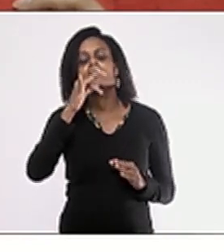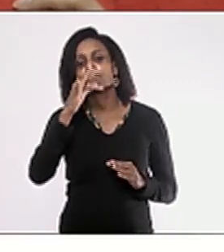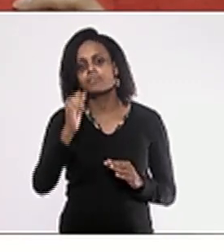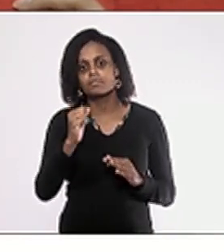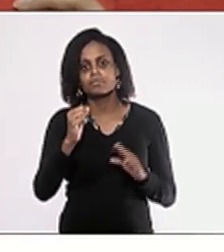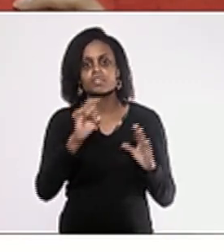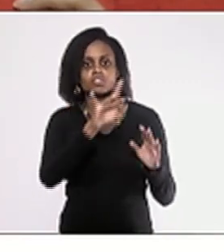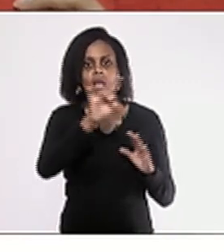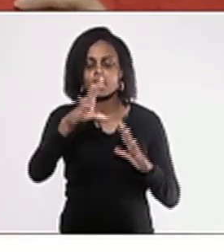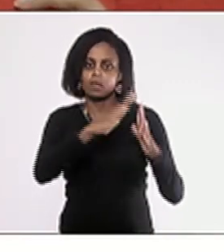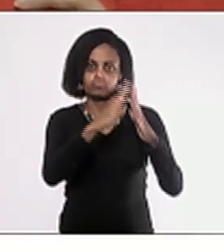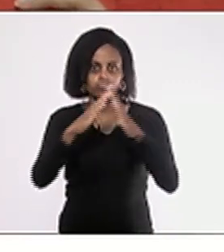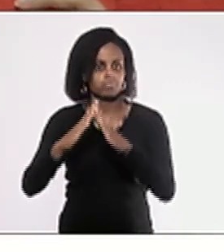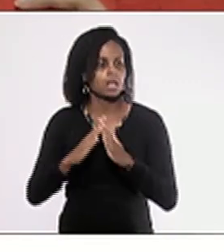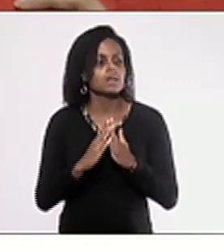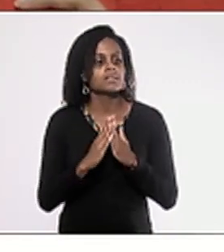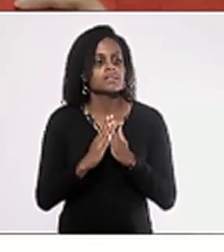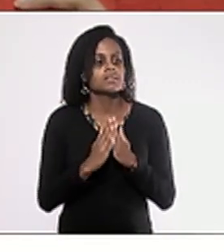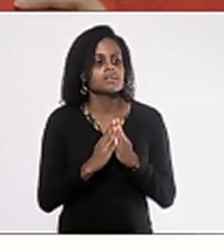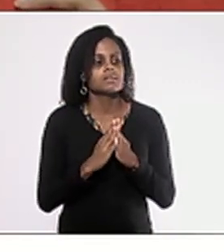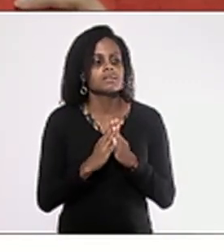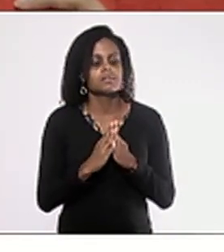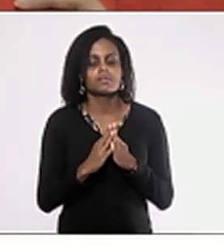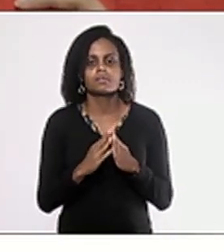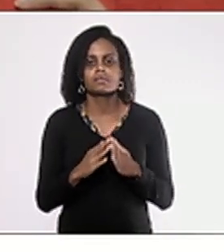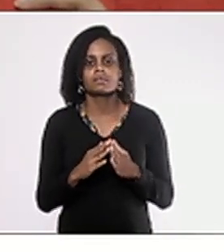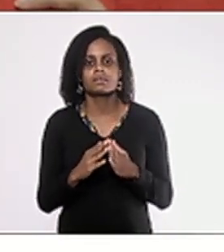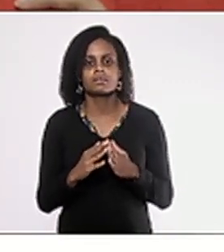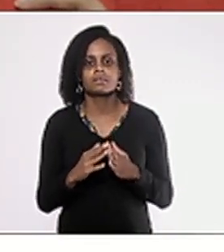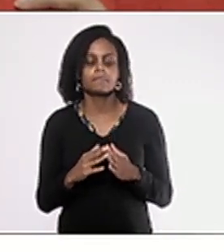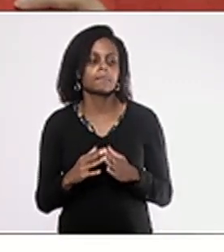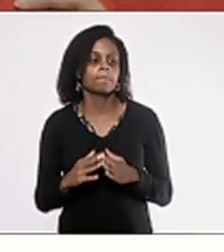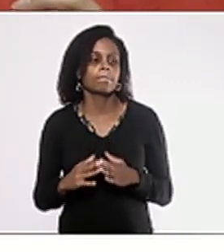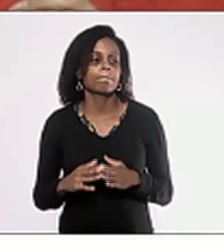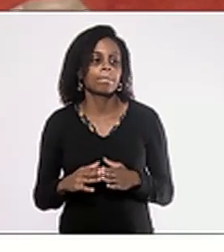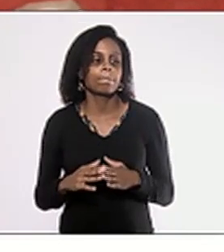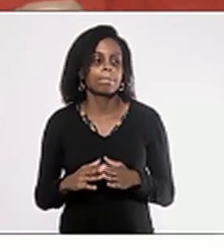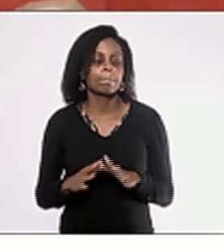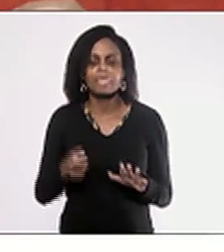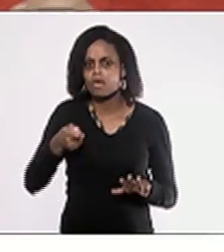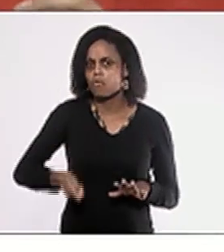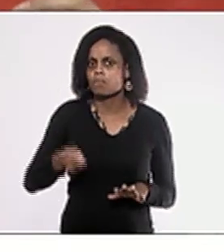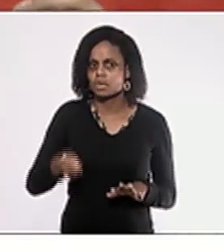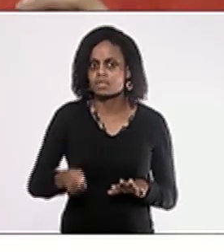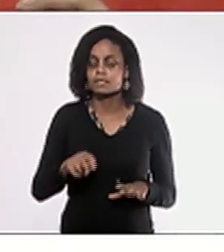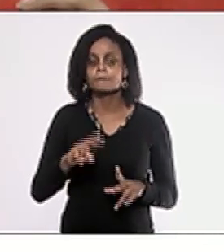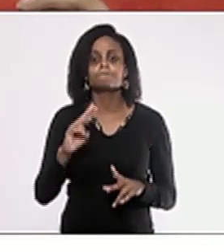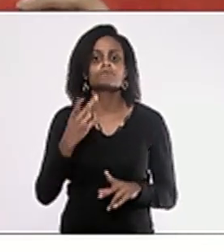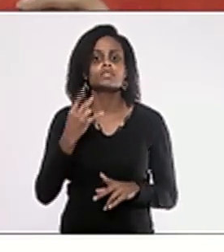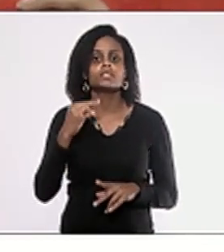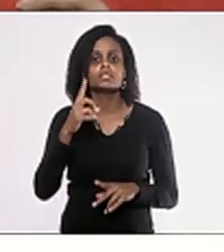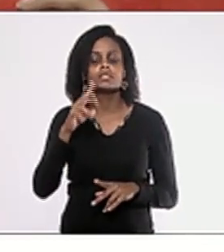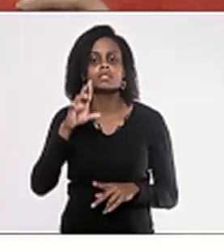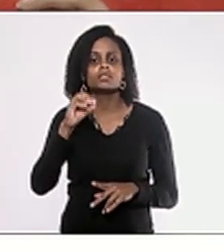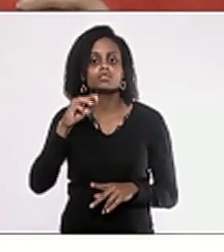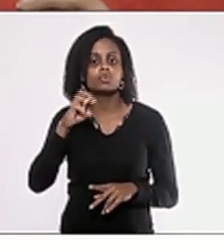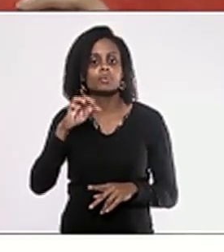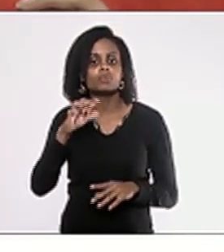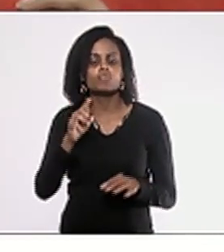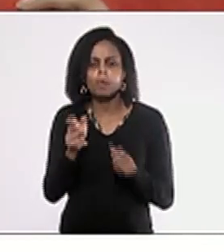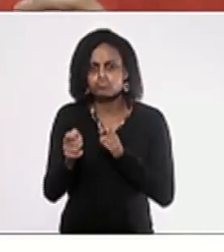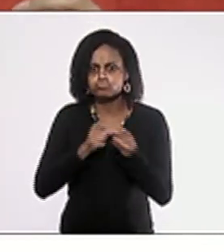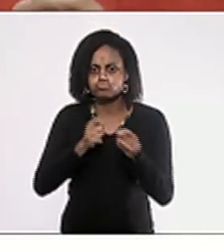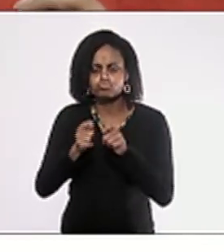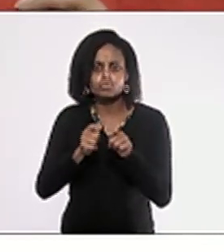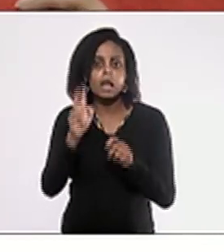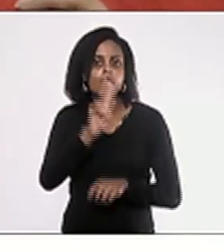conjunto habitacional, a cobrança de tarifa social, né? O hidrômetro está ali apenas para controlar o consumo. Se